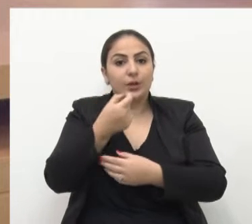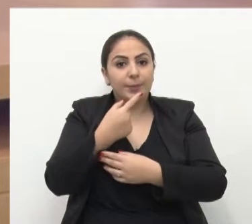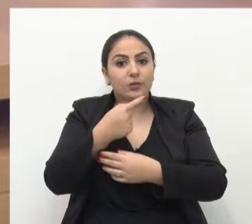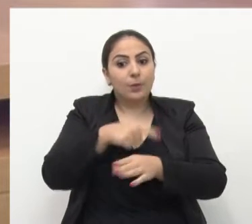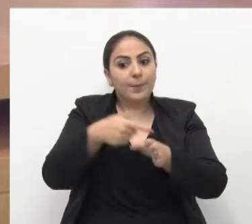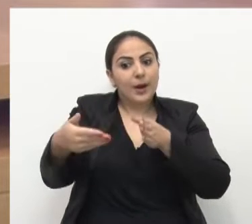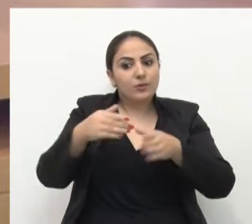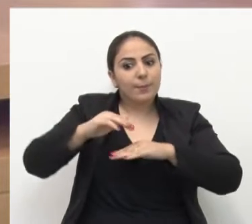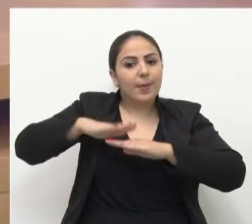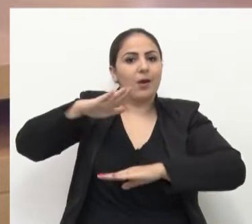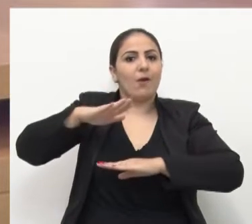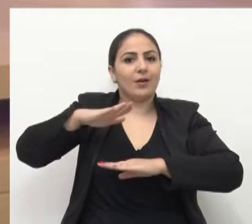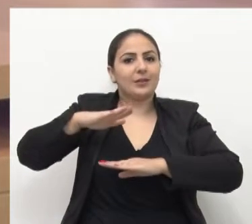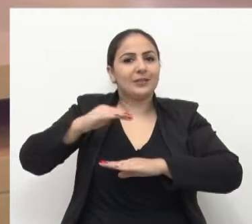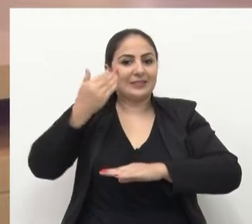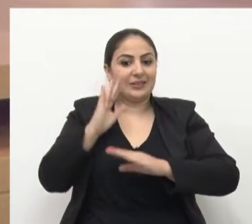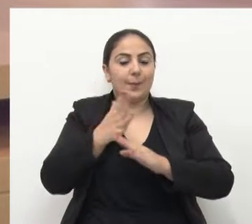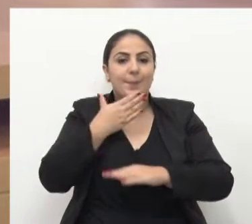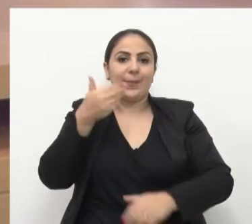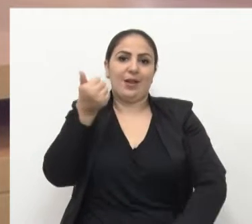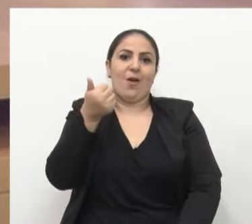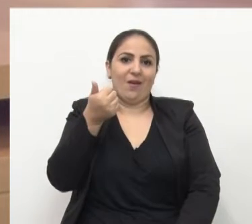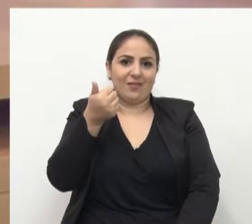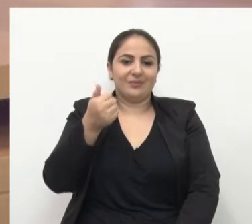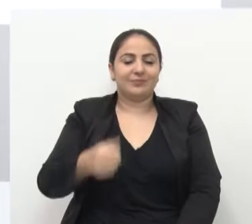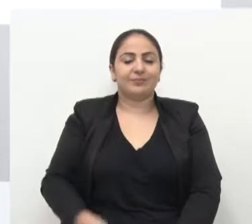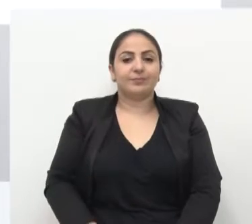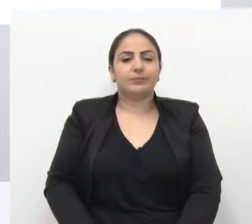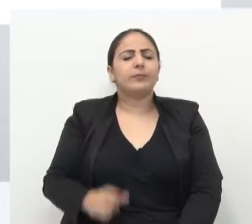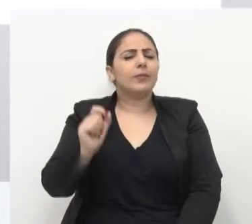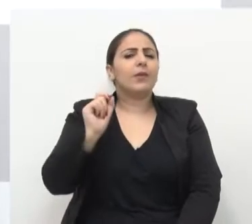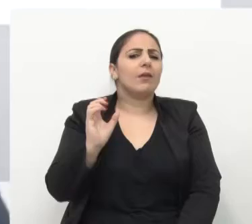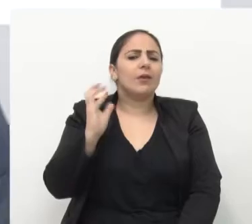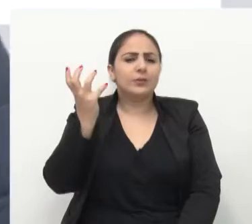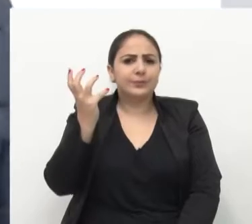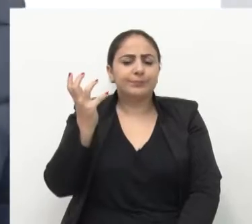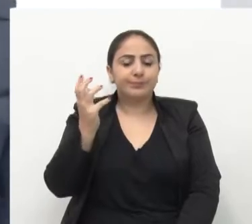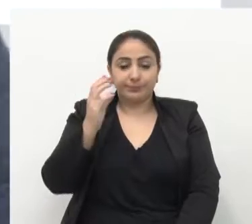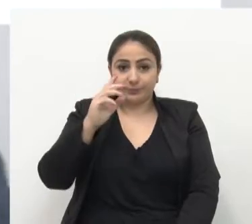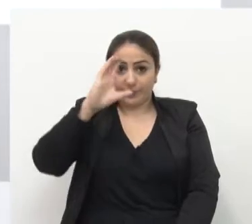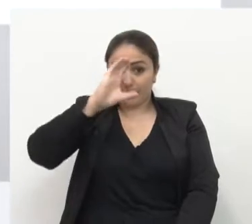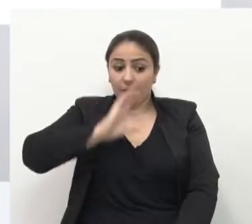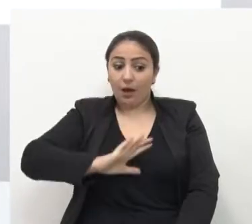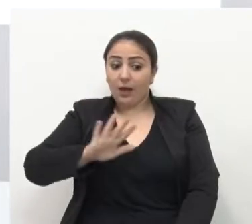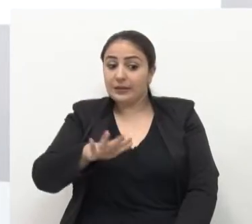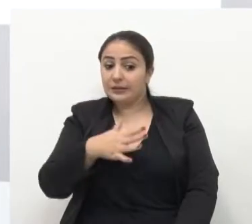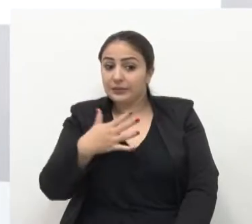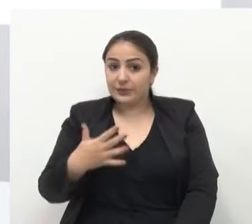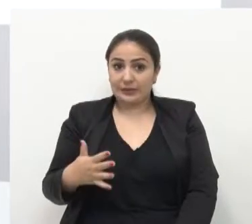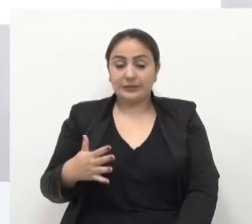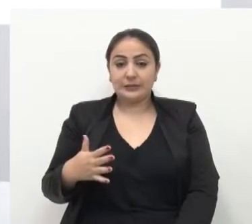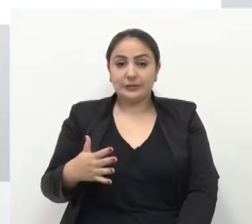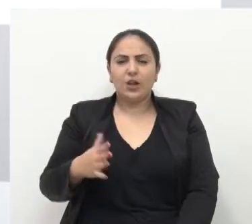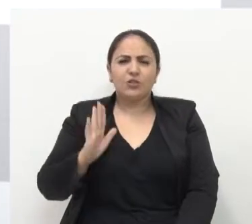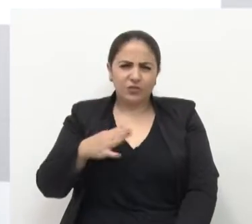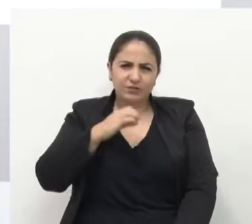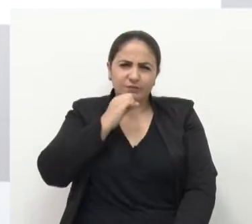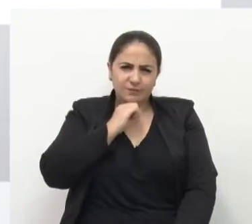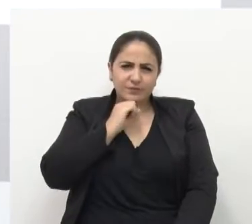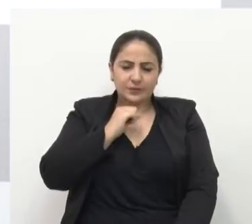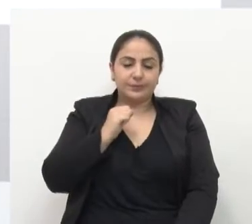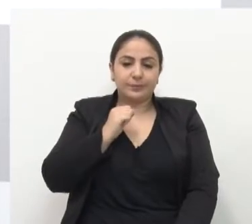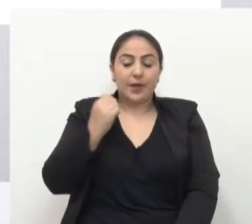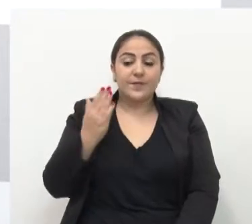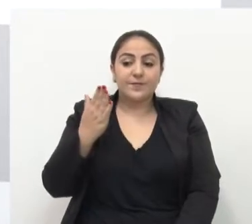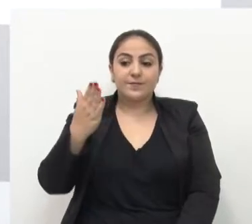saúde entenda melhor na justificativa do autor o que acontece o cidadão muitas vezes de idade